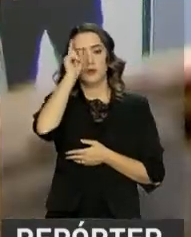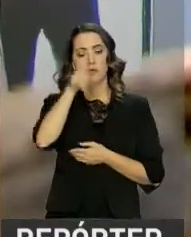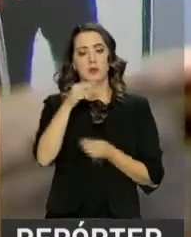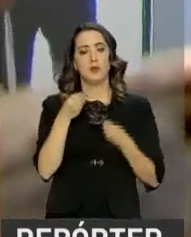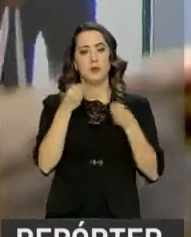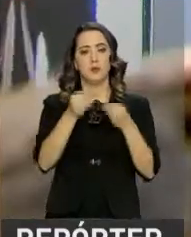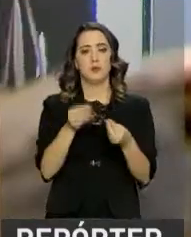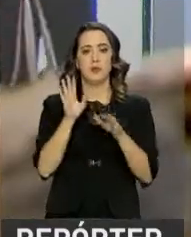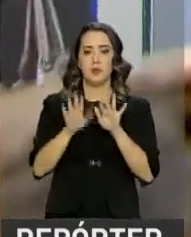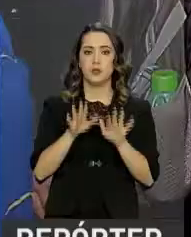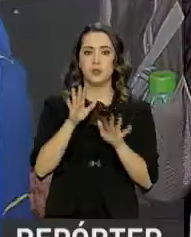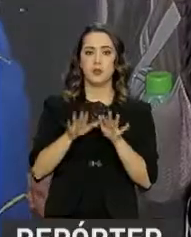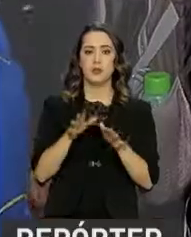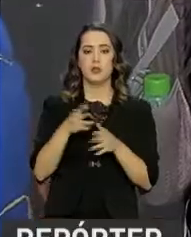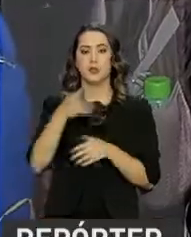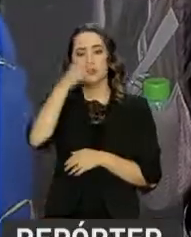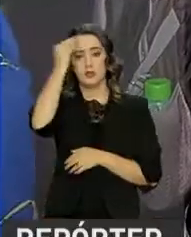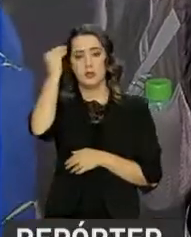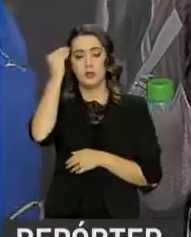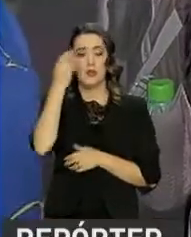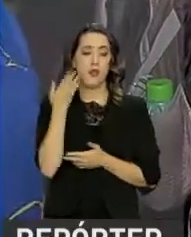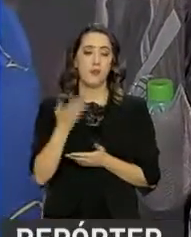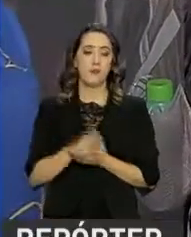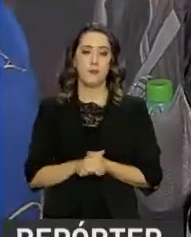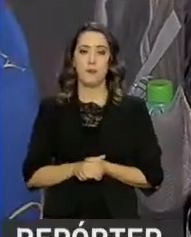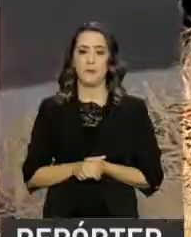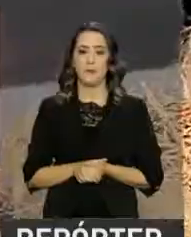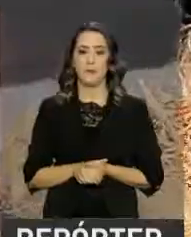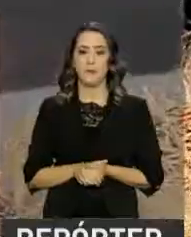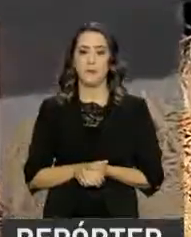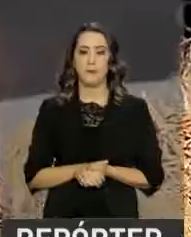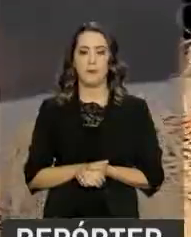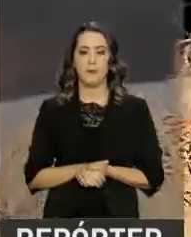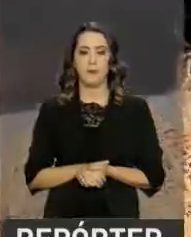você, às vezes, deixa passar despercebido.